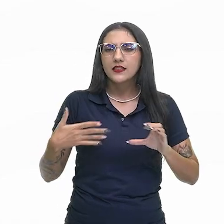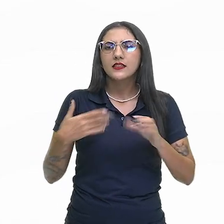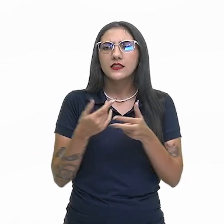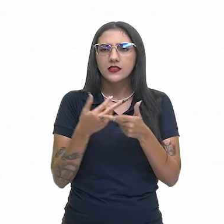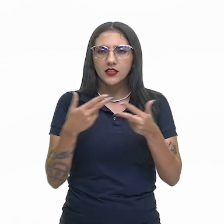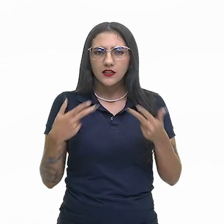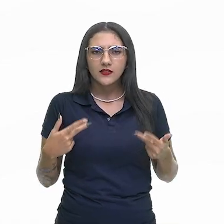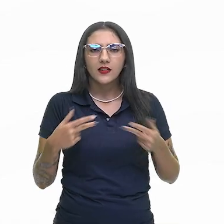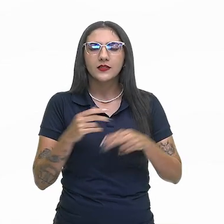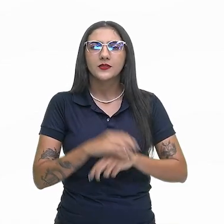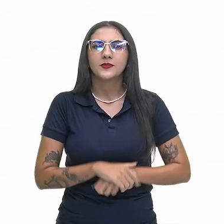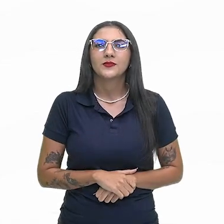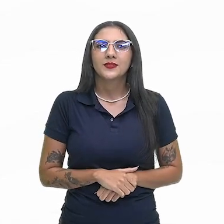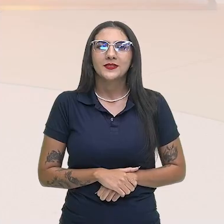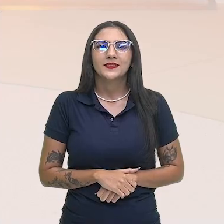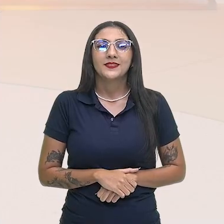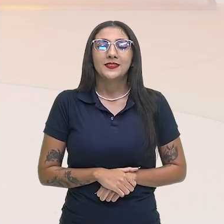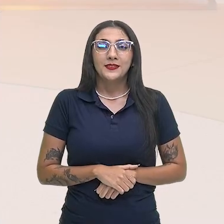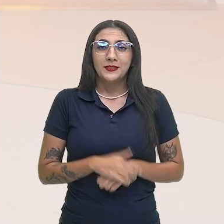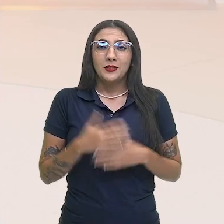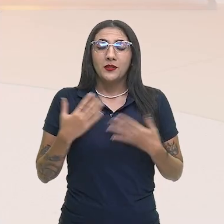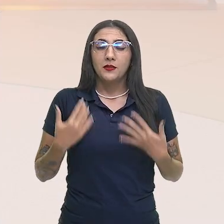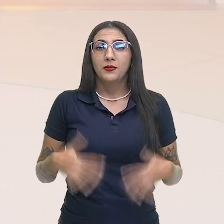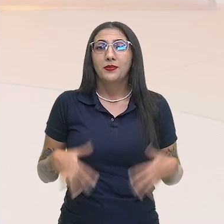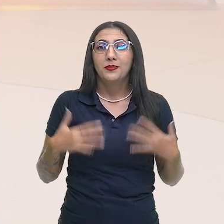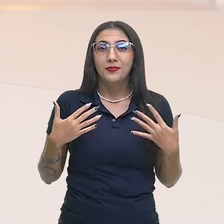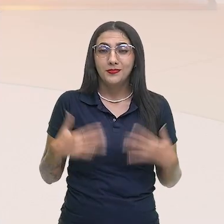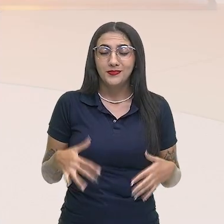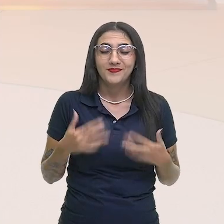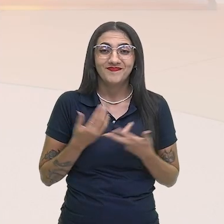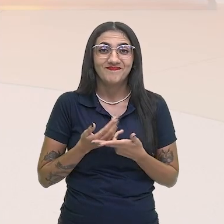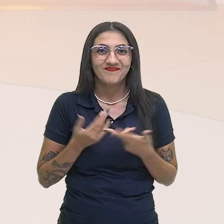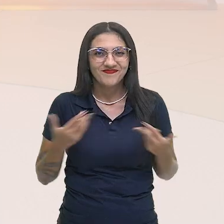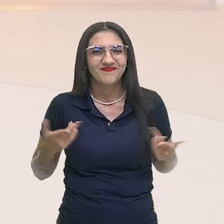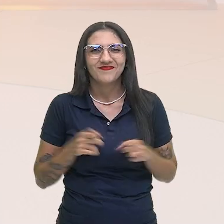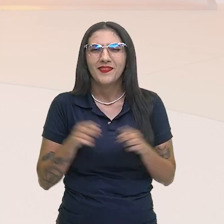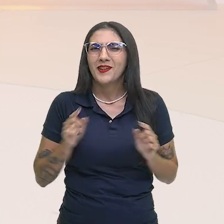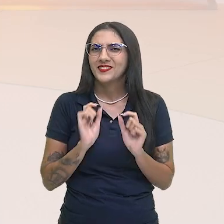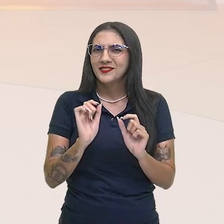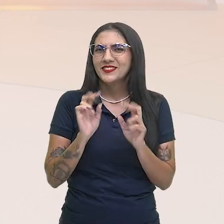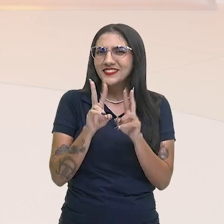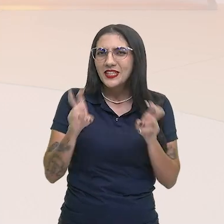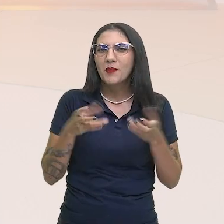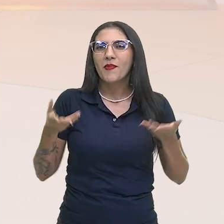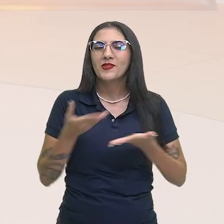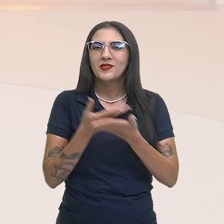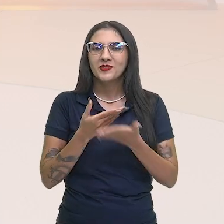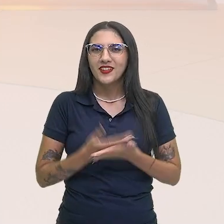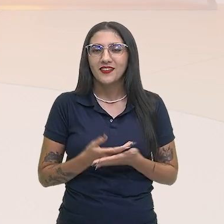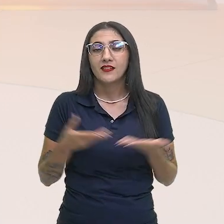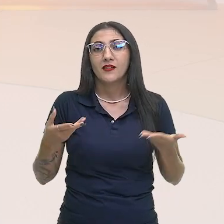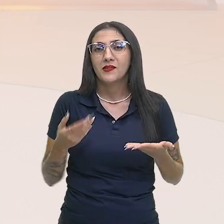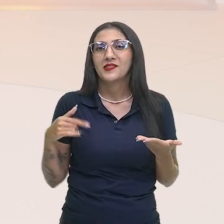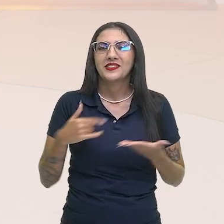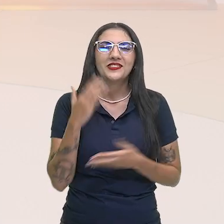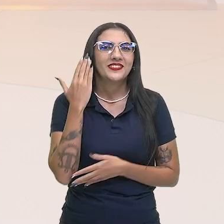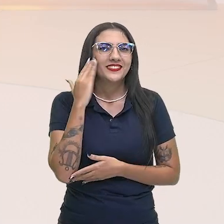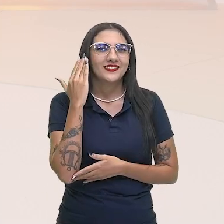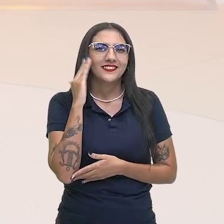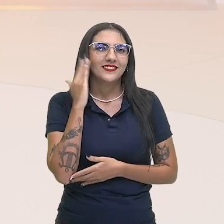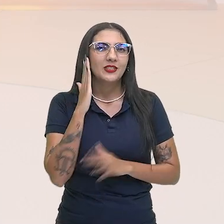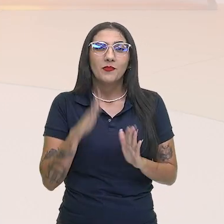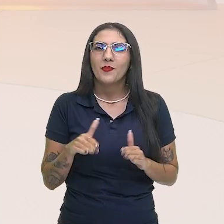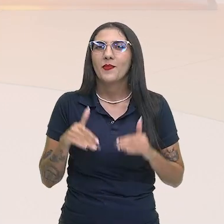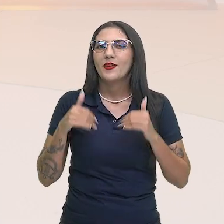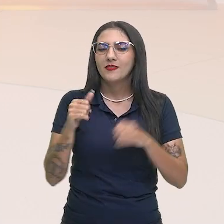tectônicas de placas. Ufa! Uau! Do que se trata essa aula, né, gente? Vamos entender sobre a